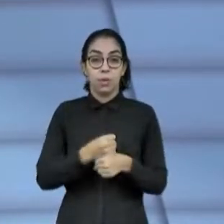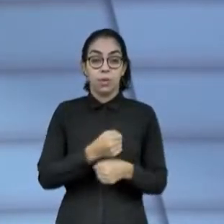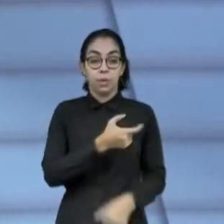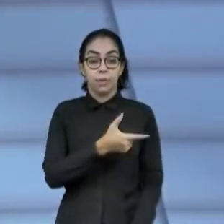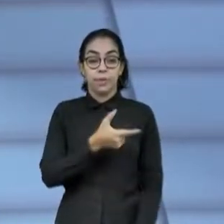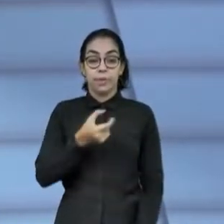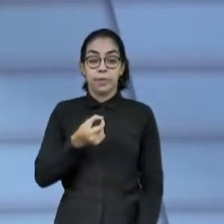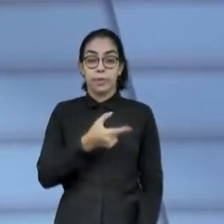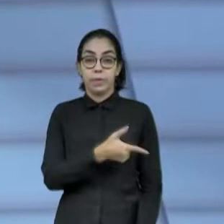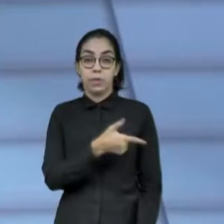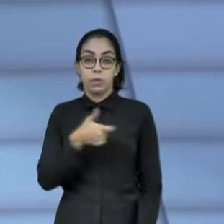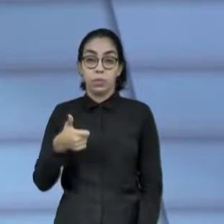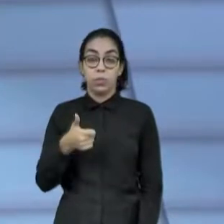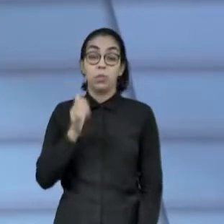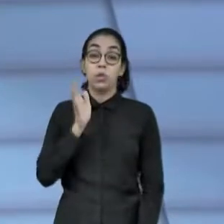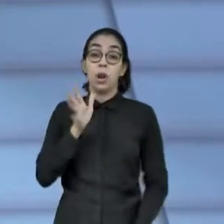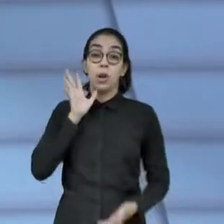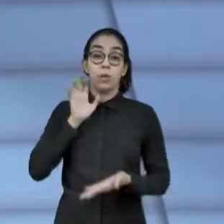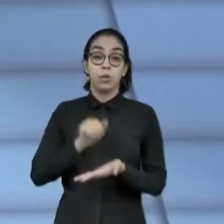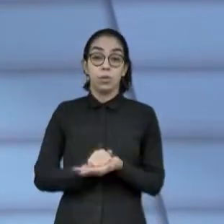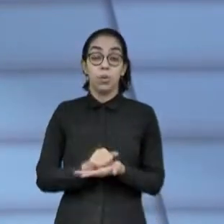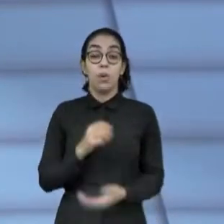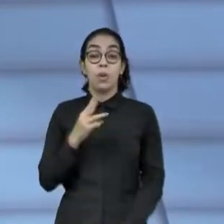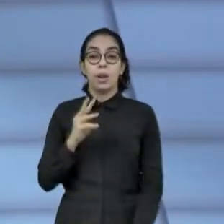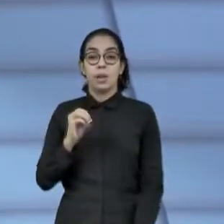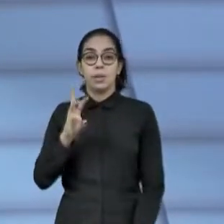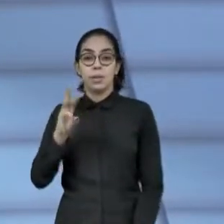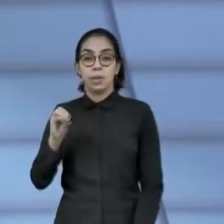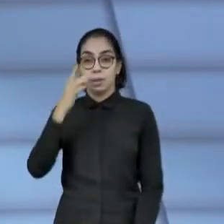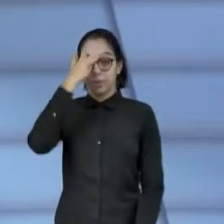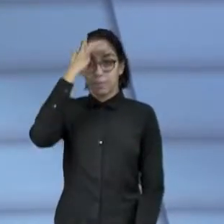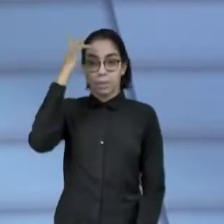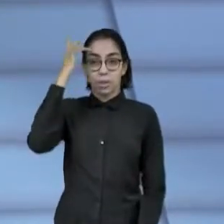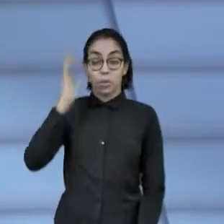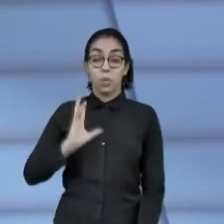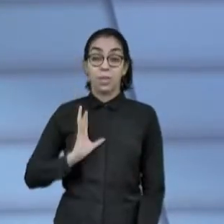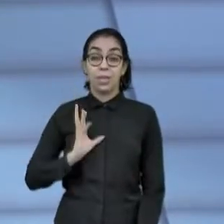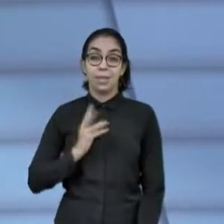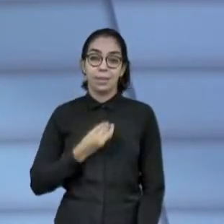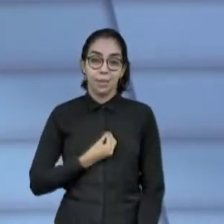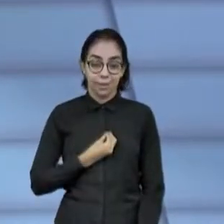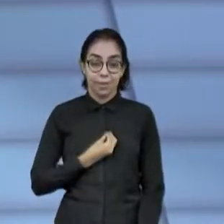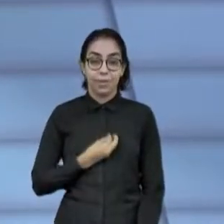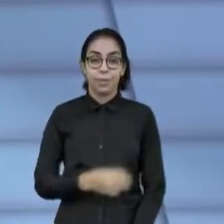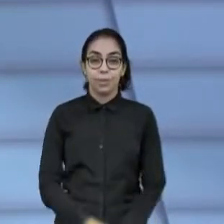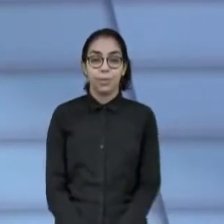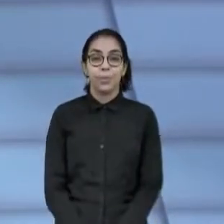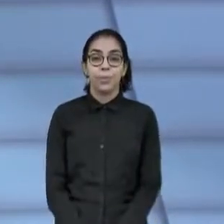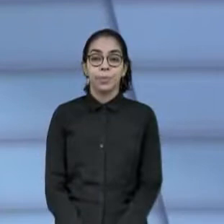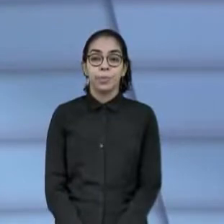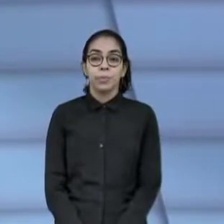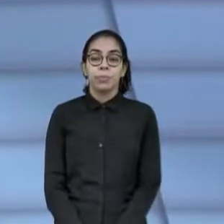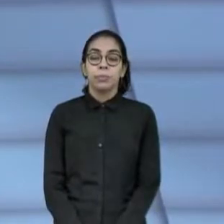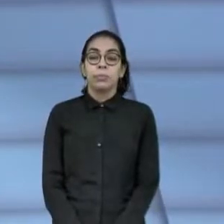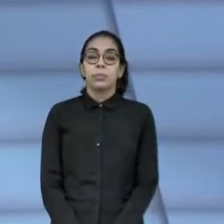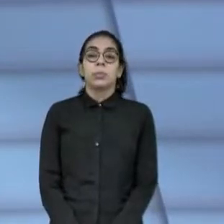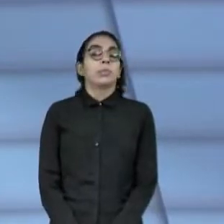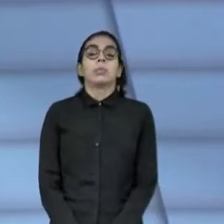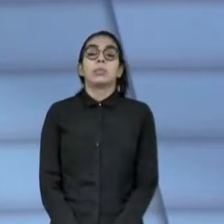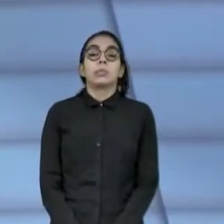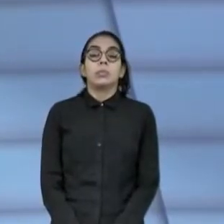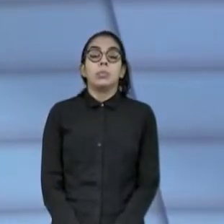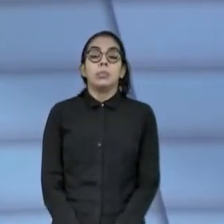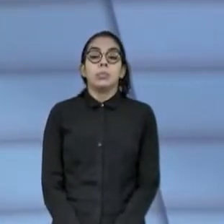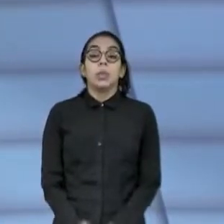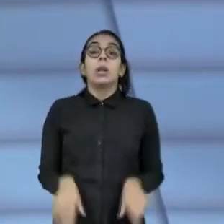assassinadas. E também, né, como a gente já estava tratando, nós recebemos também várias